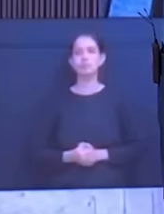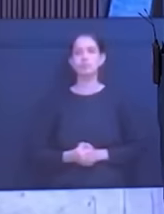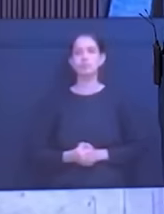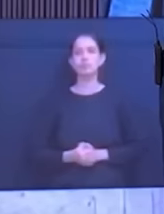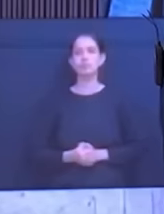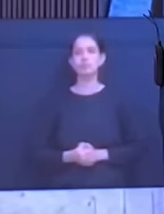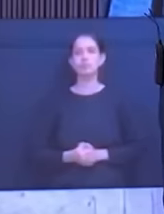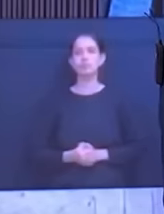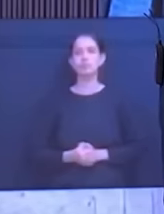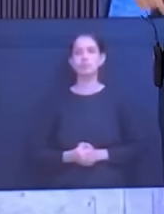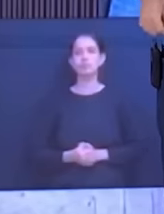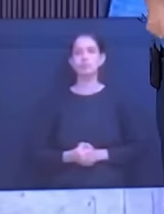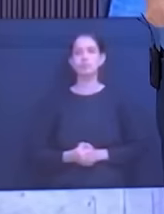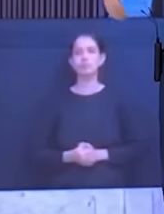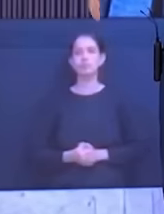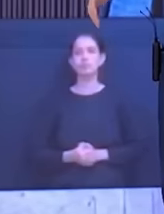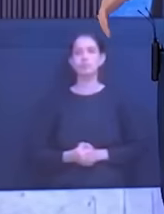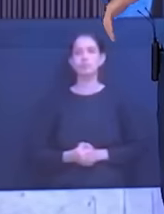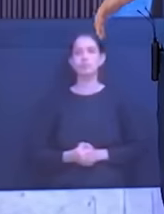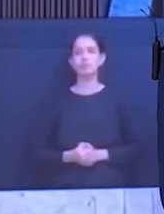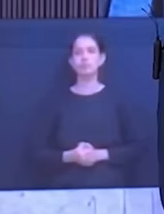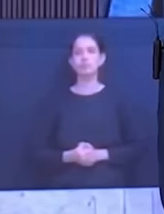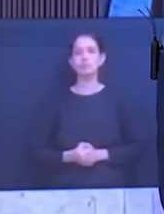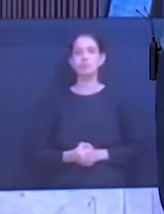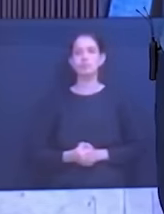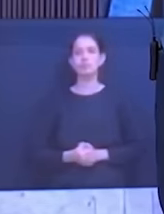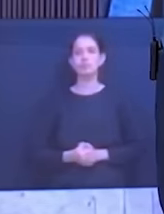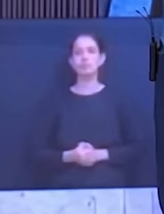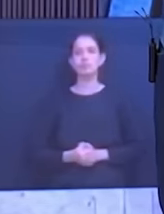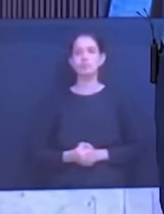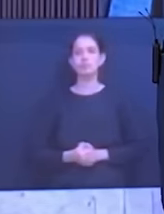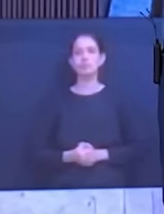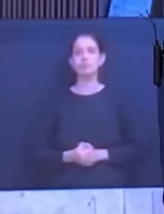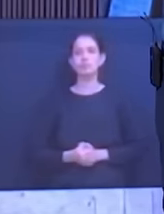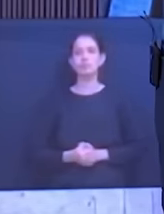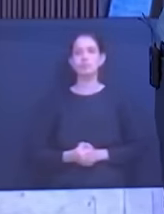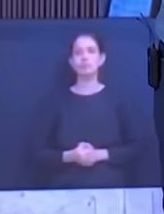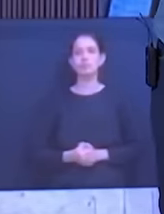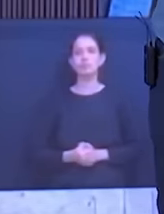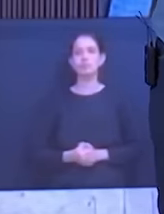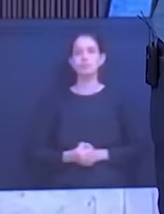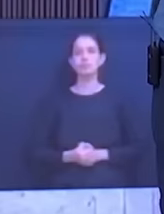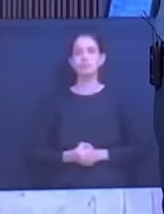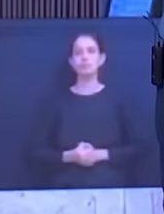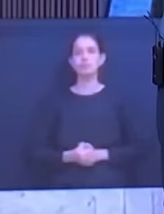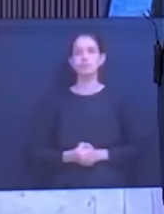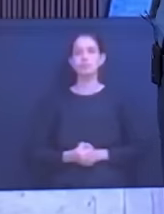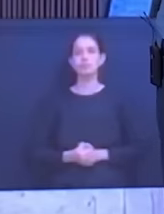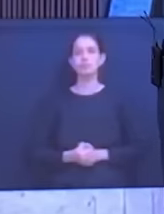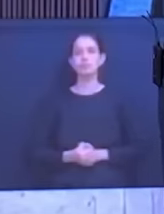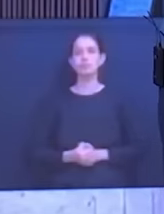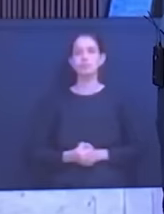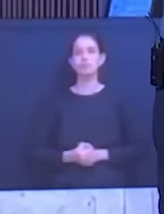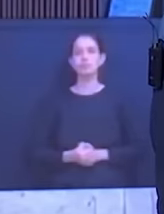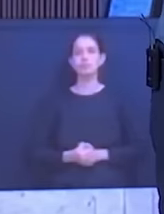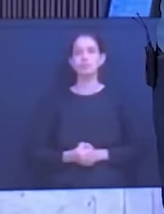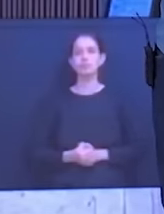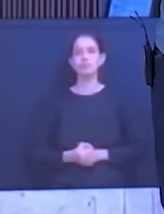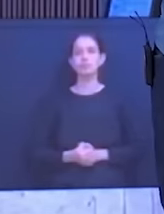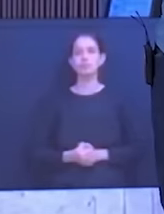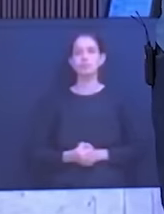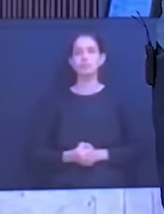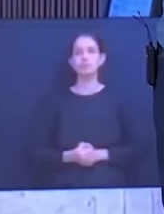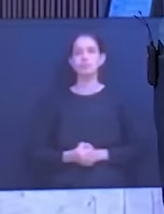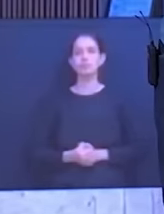Vamos fazer o que for preciso. Estamos contigo de verdade. Aguarde, irmão. A gente vai fazer várias coisas aqui para você ver que tem aqui na nossa comunidade.